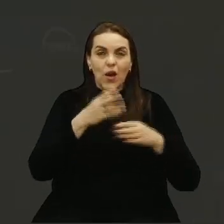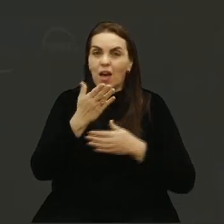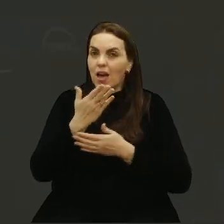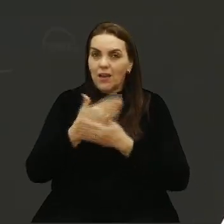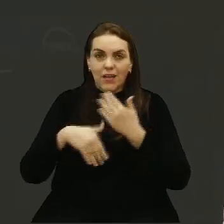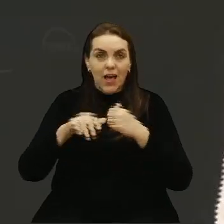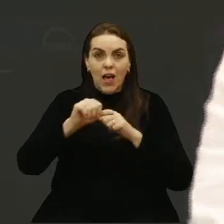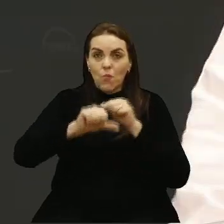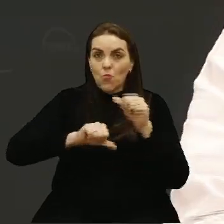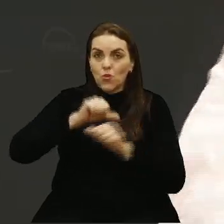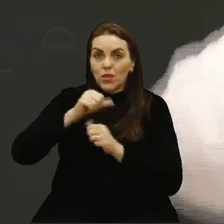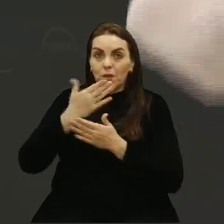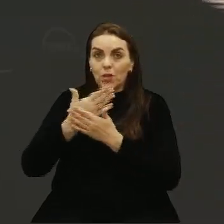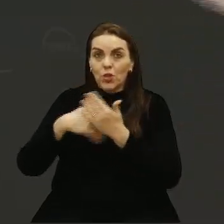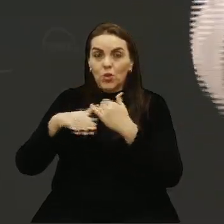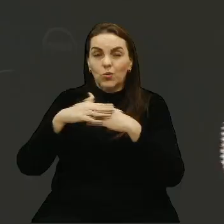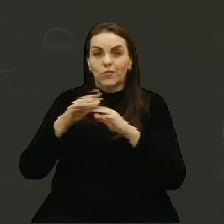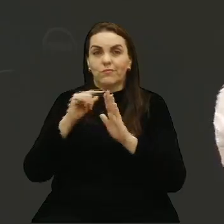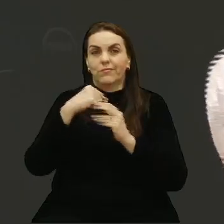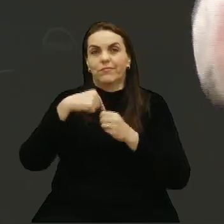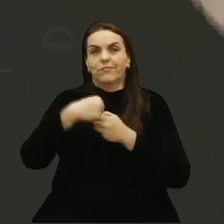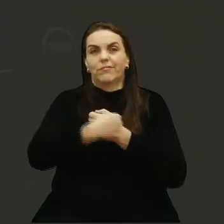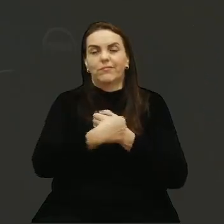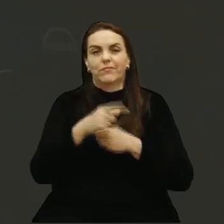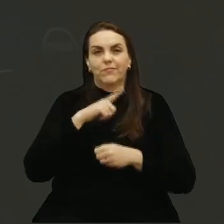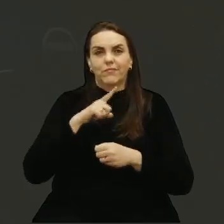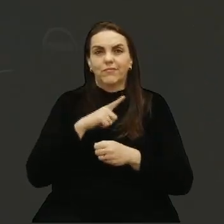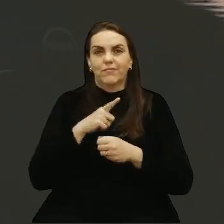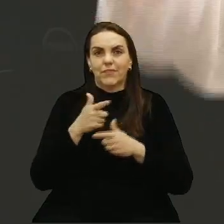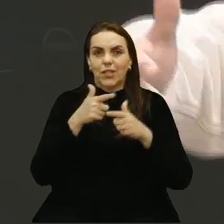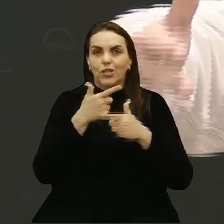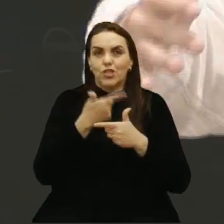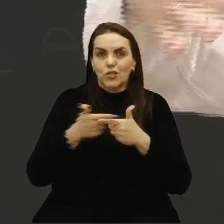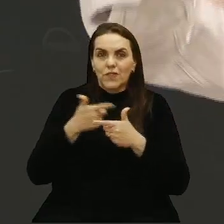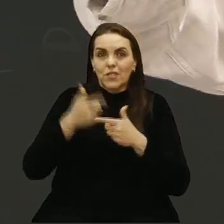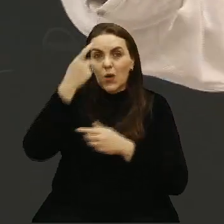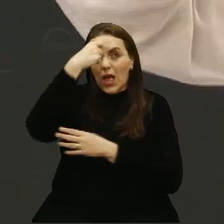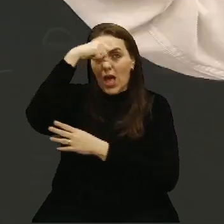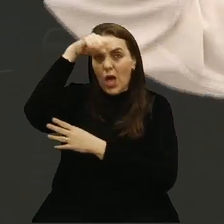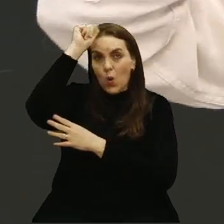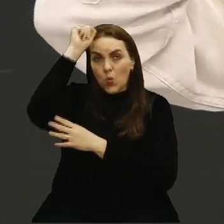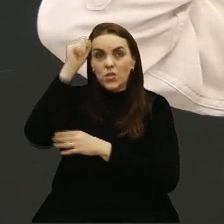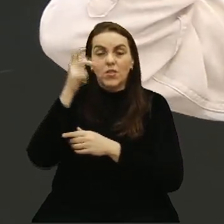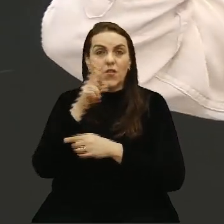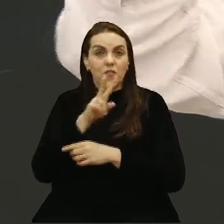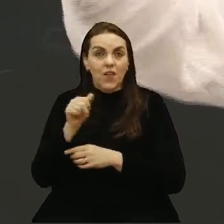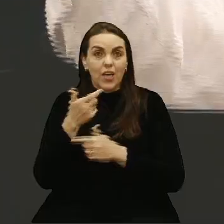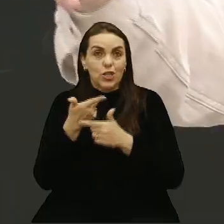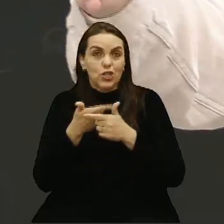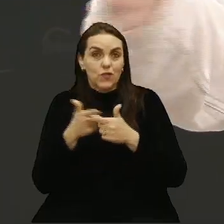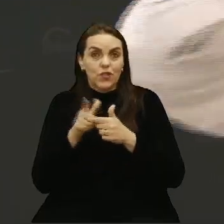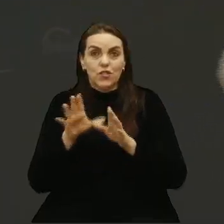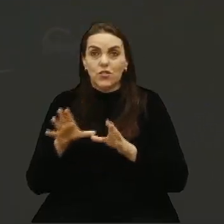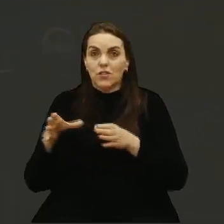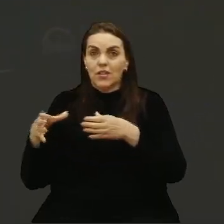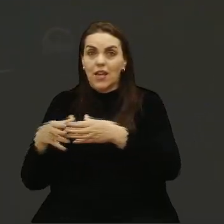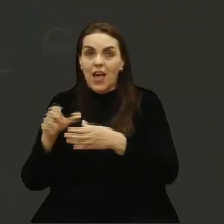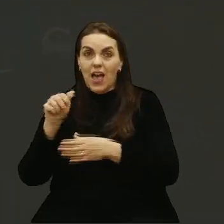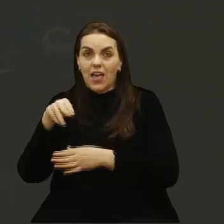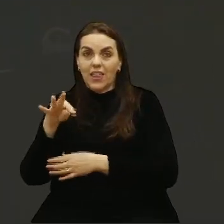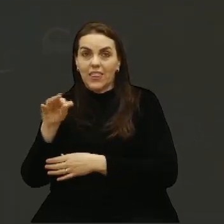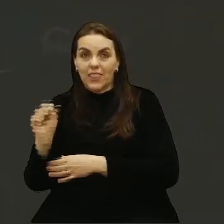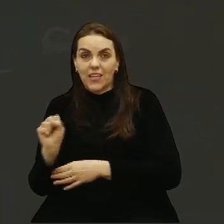cidade. Porque nós temos aqui uma divisão, especialmente na Universidade de Caxias do Sul, que vai dividir a bacia do Taquariantas e a bacia do